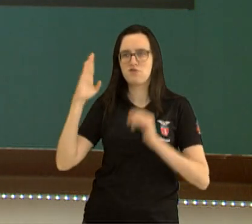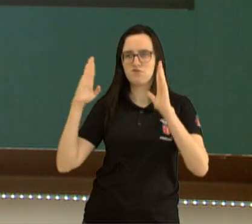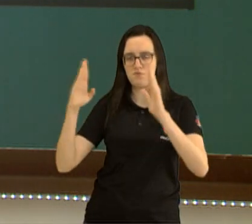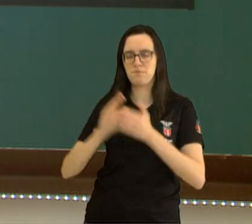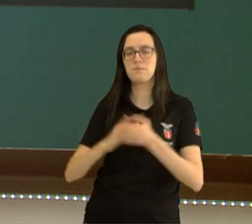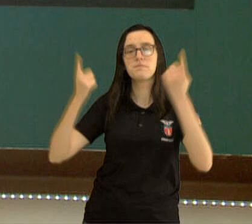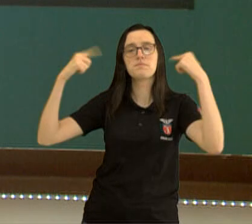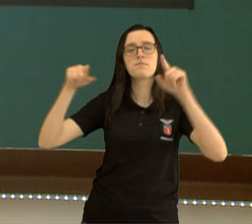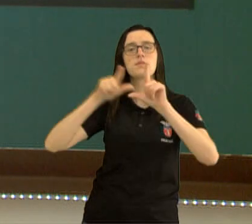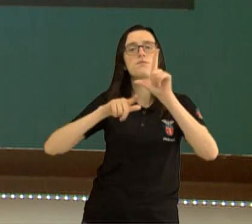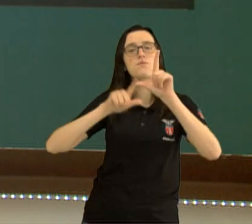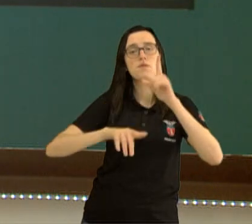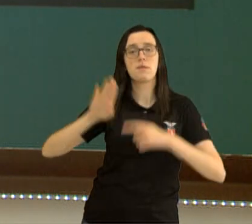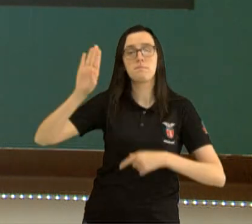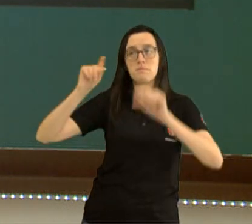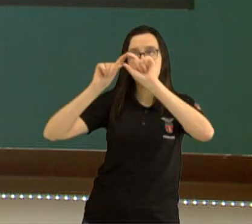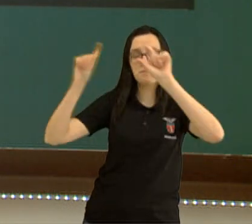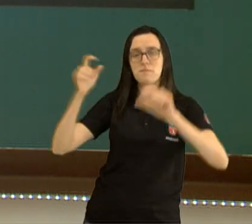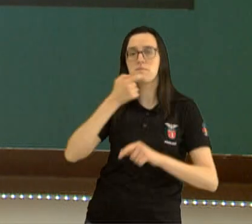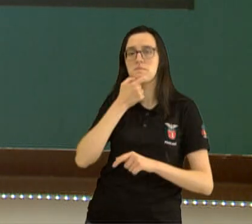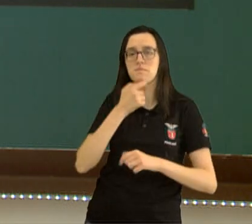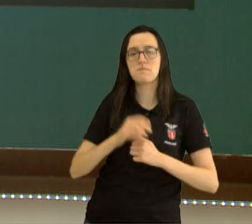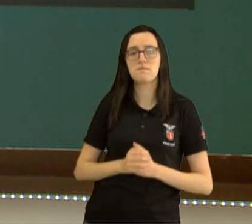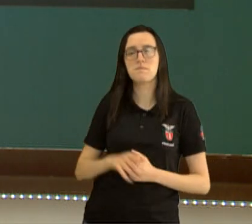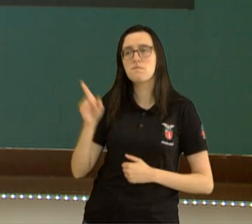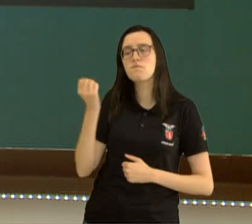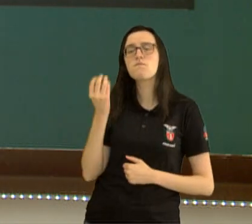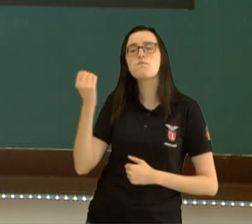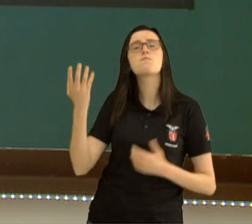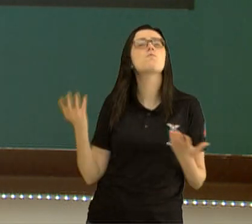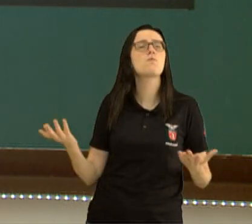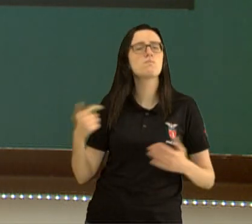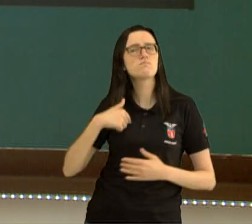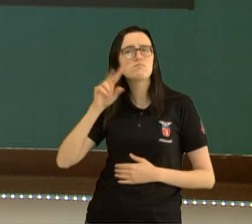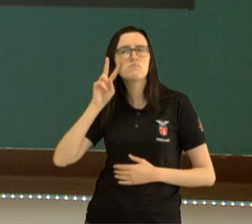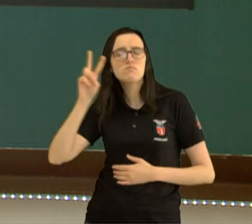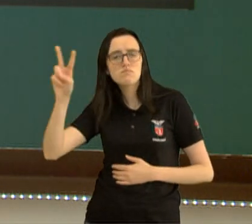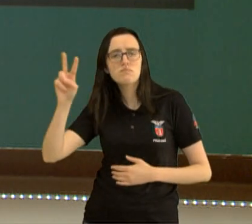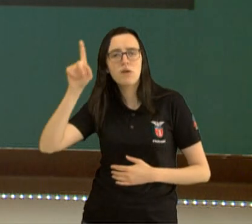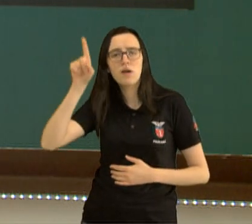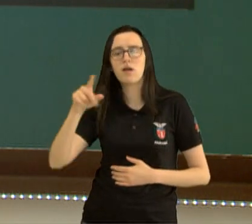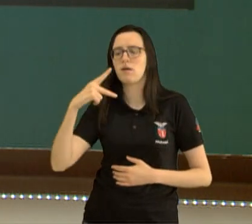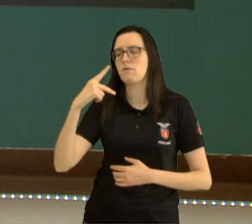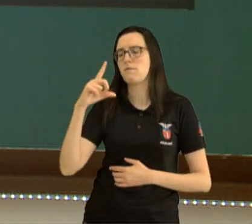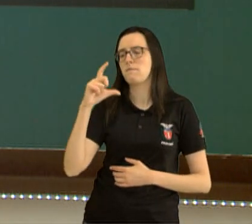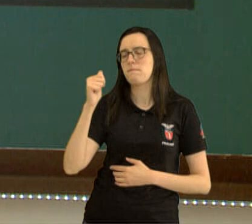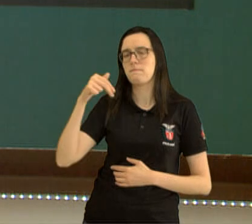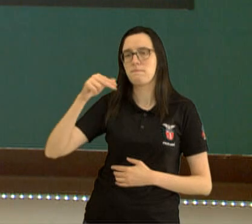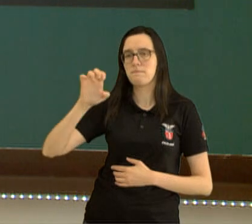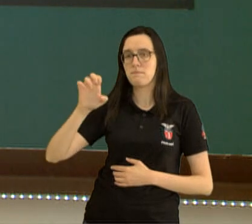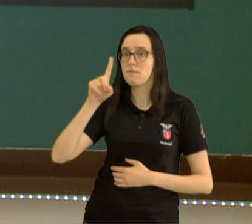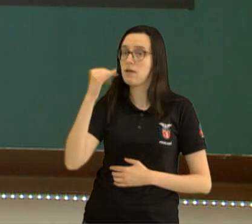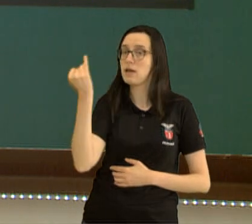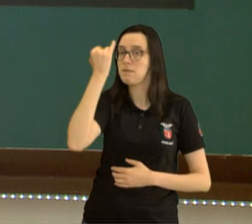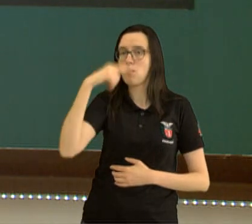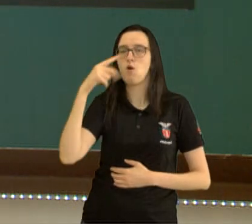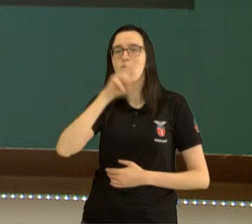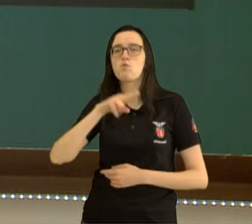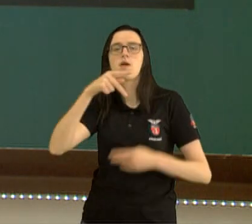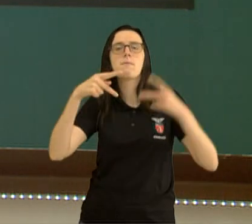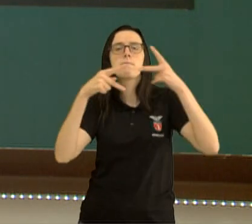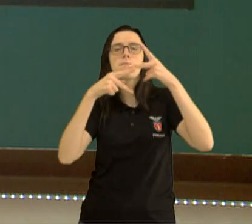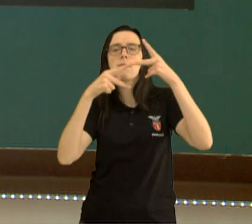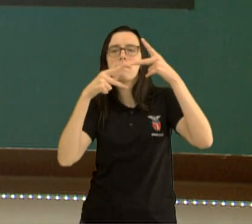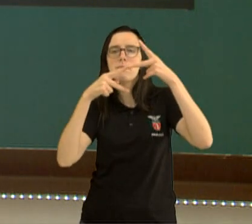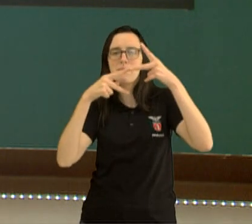She traveled by plane. Ela viajou de avião. Só foca aqui, tá, pessoal? By é a preposição que a gente utiliza para antes de